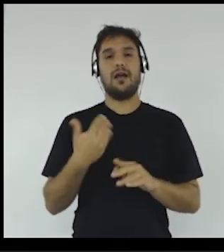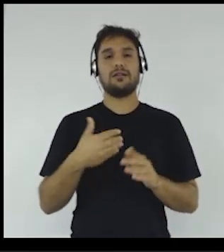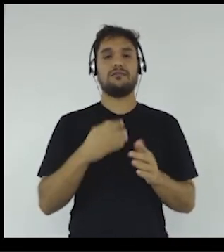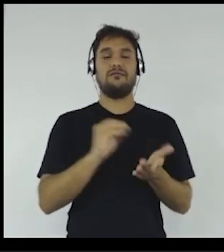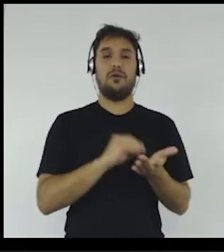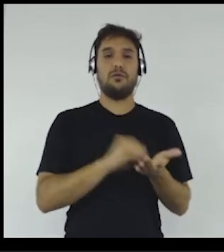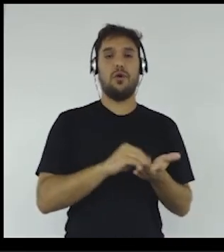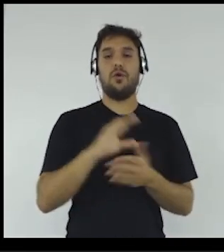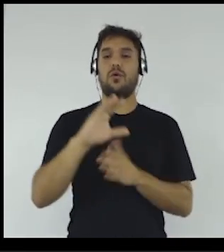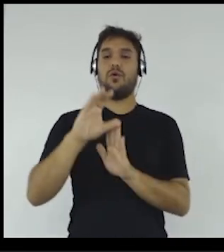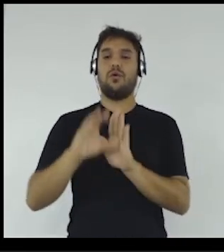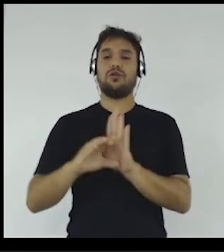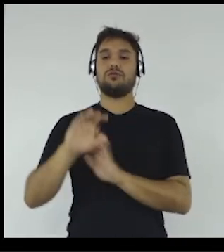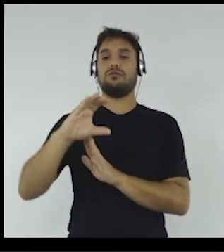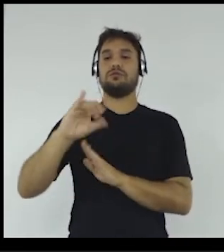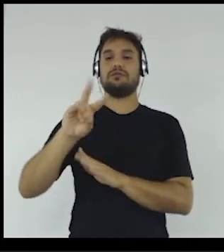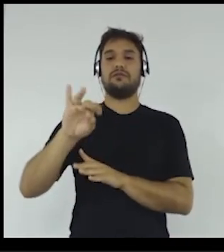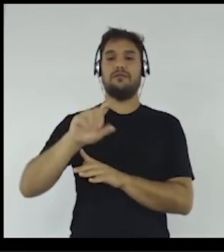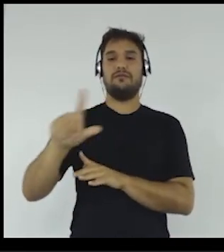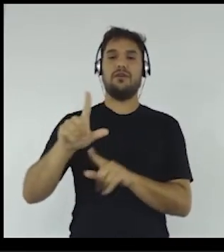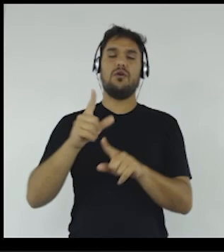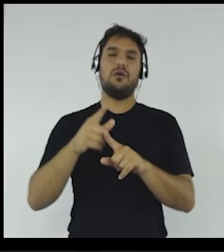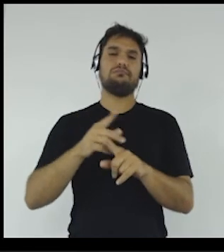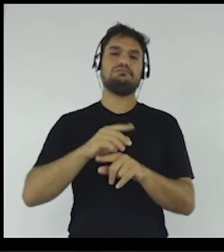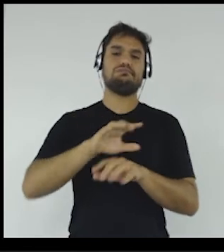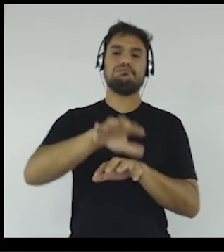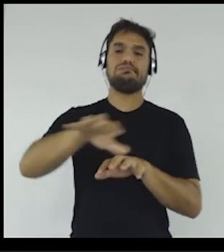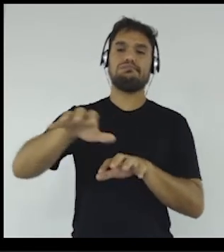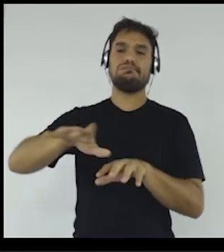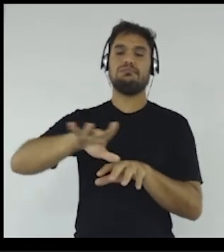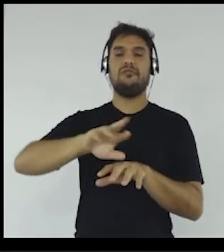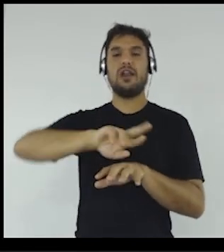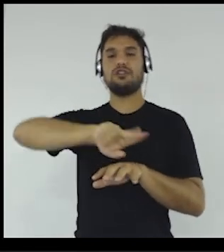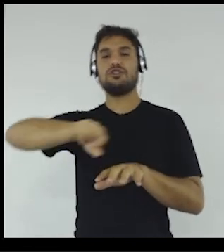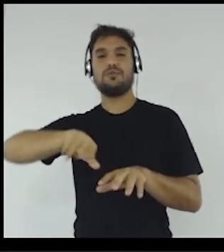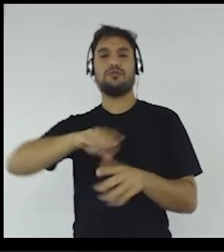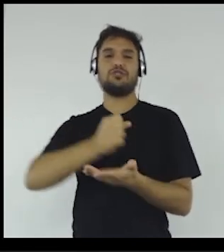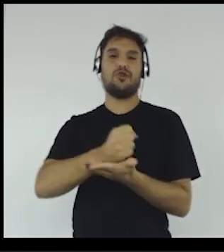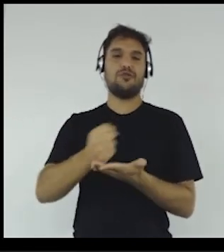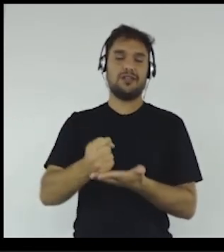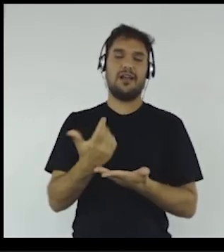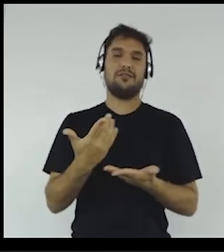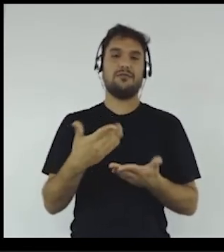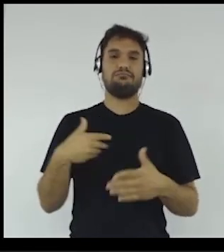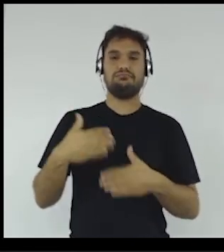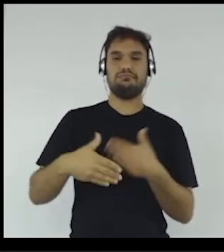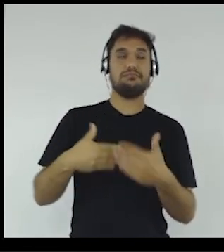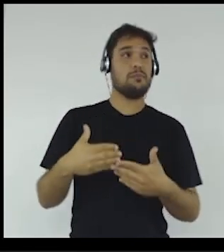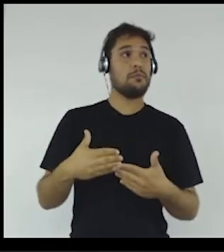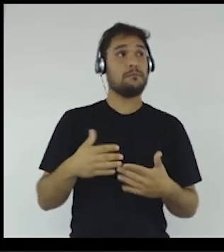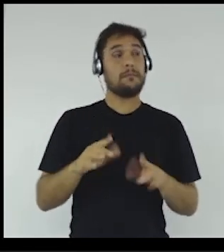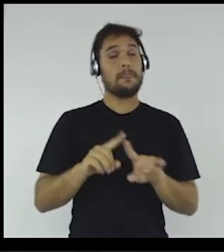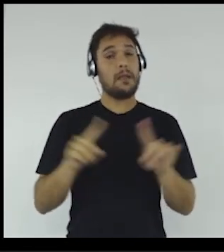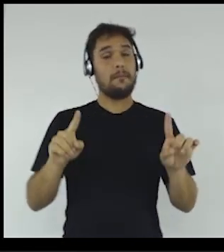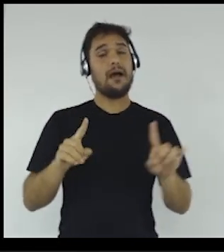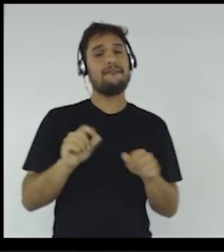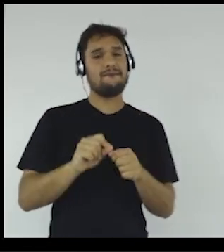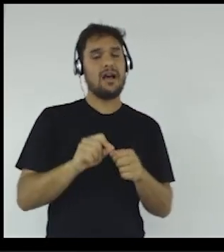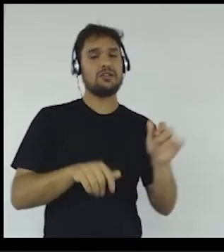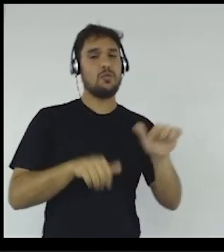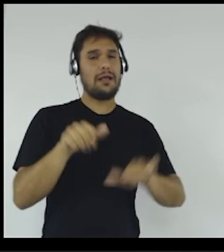Código Civil, centrando-se nas várias espécies de contrato. Em comentários ao novo Código Civil, faz uma